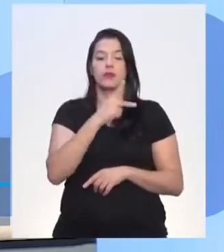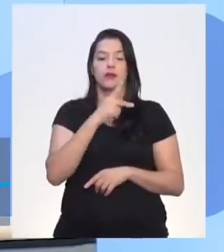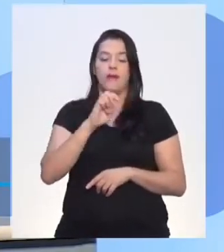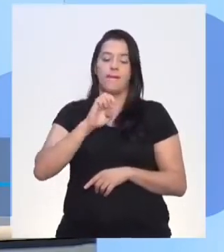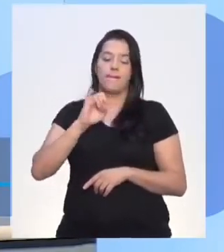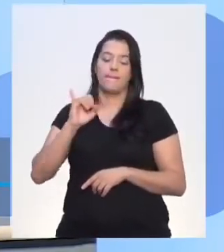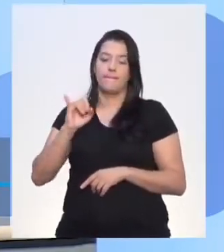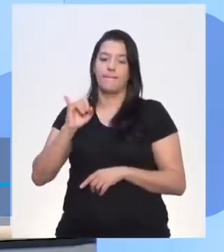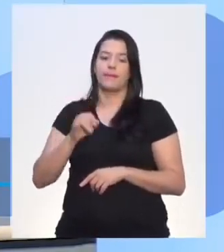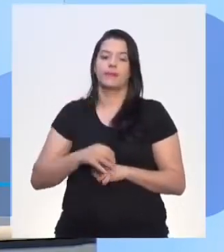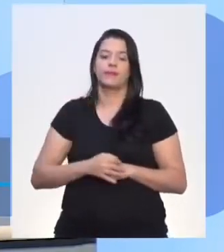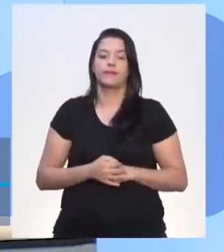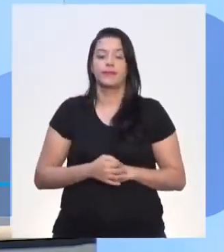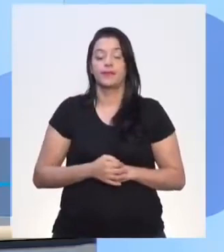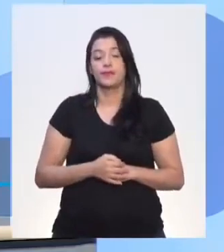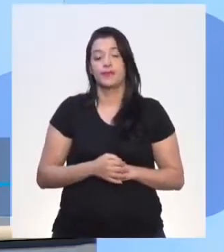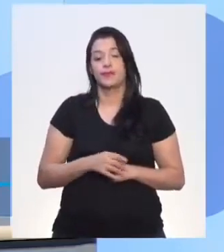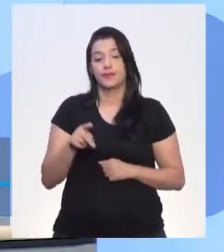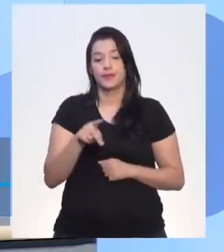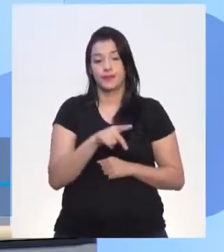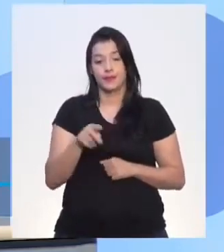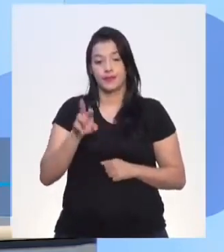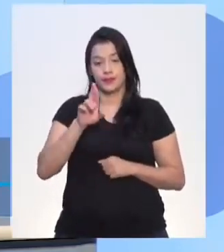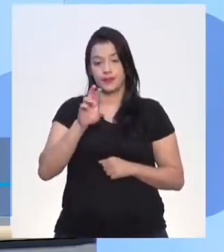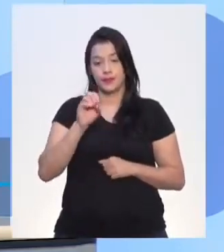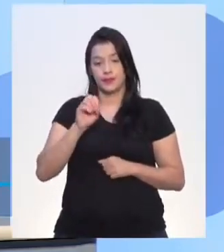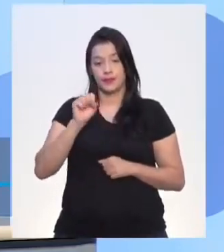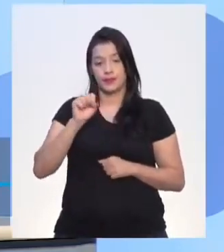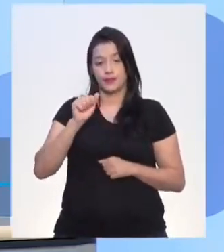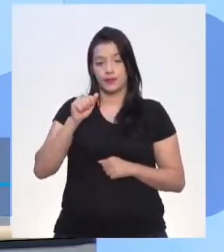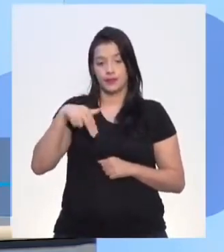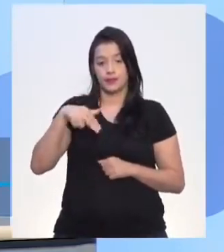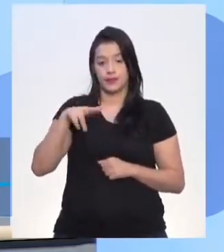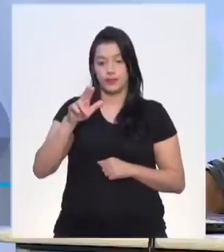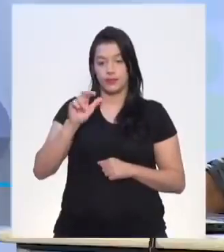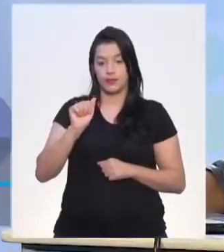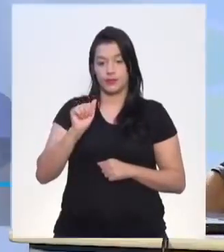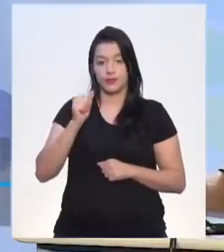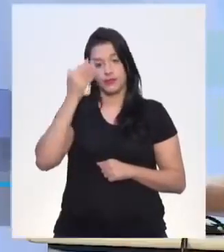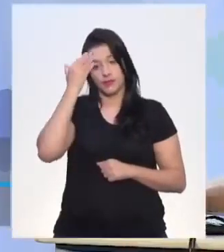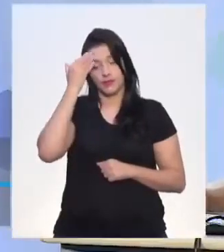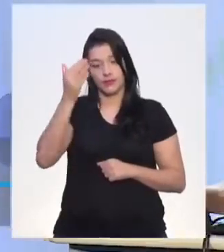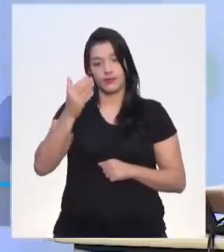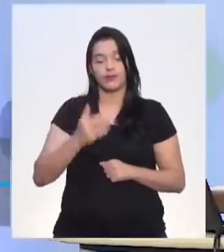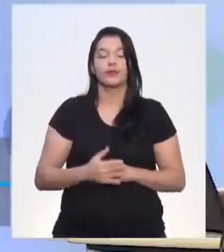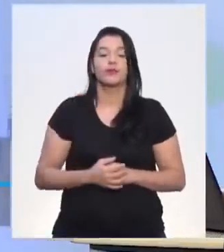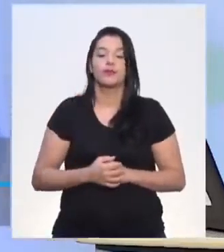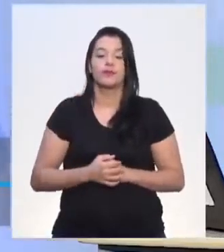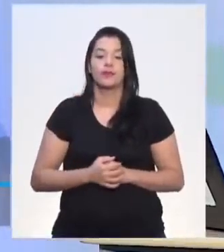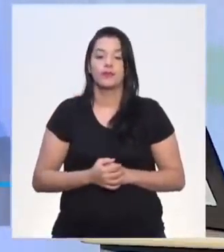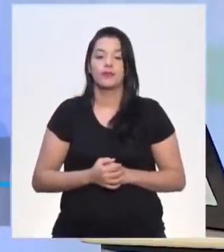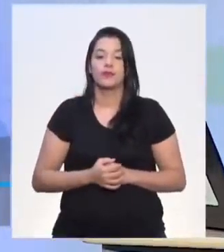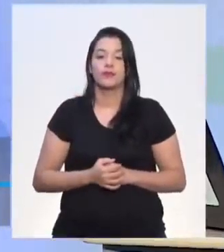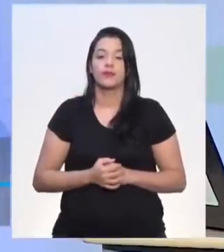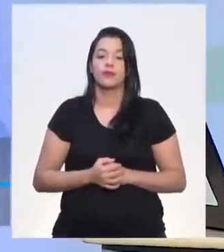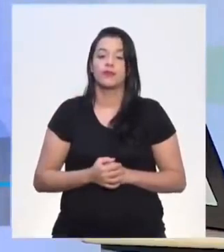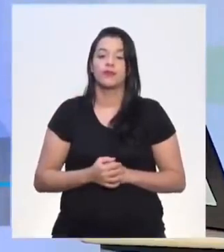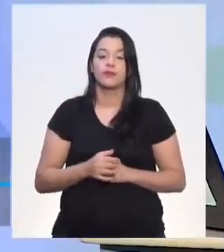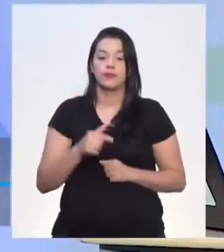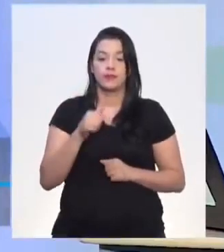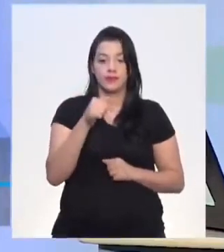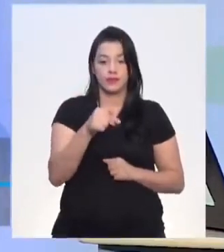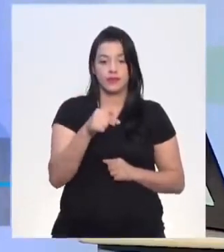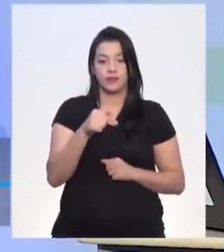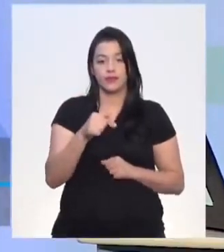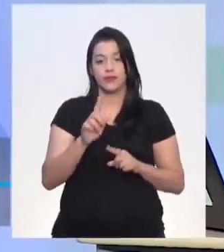Paulo Verano Pontes, tá? Professora Rosana também. Valeu, obrigado. É isso mesmo, pessoal. Então, ela pega as 7,